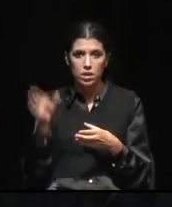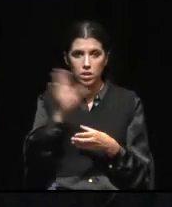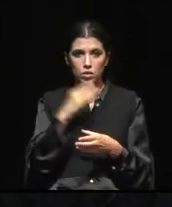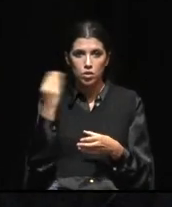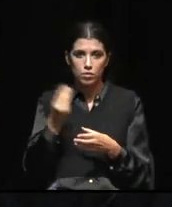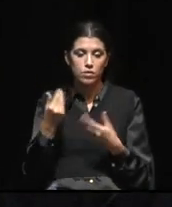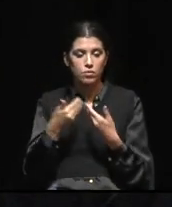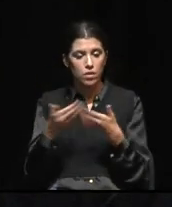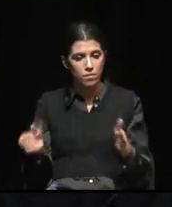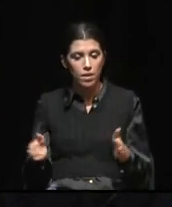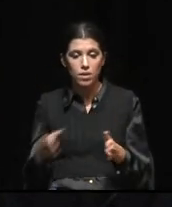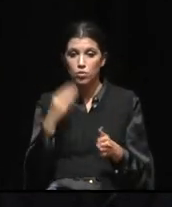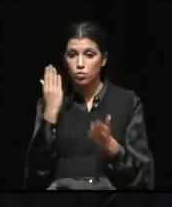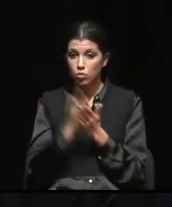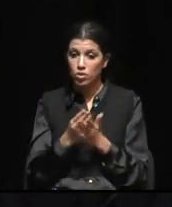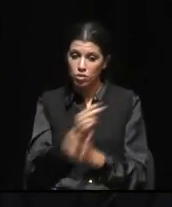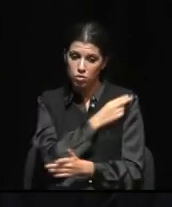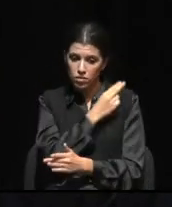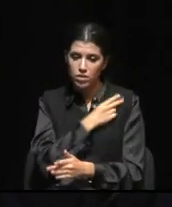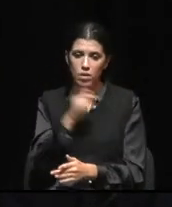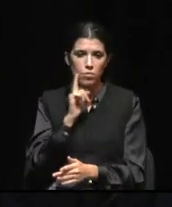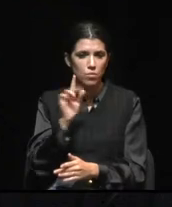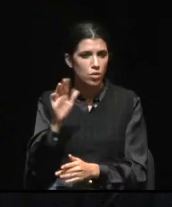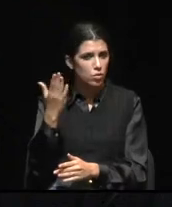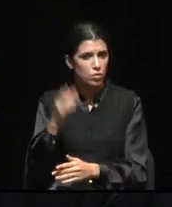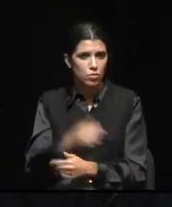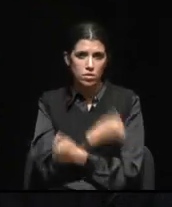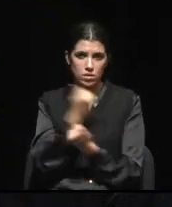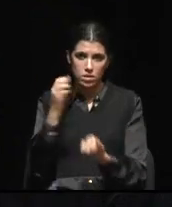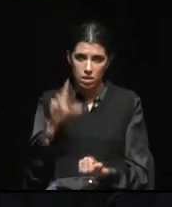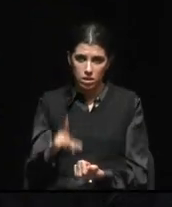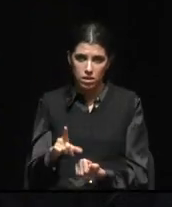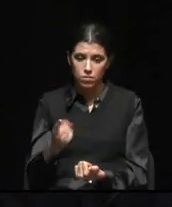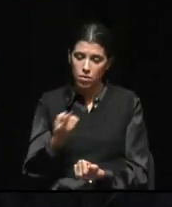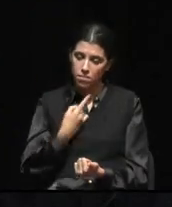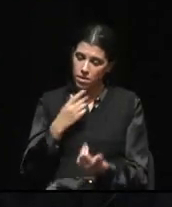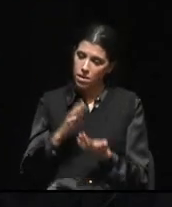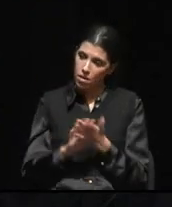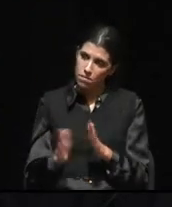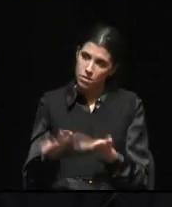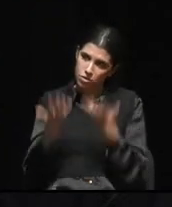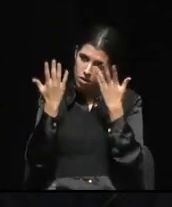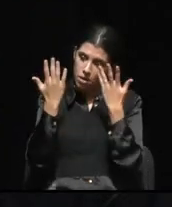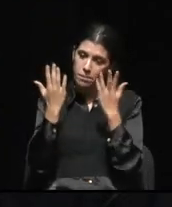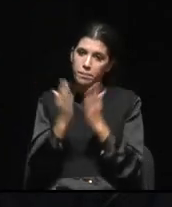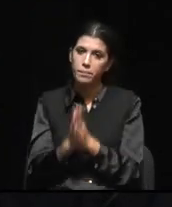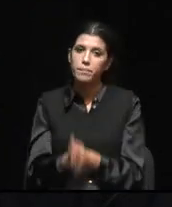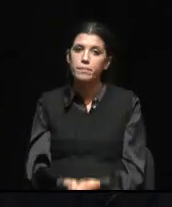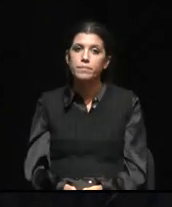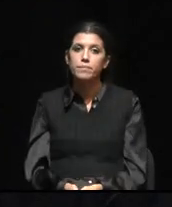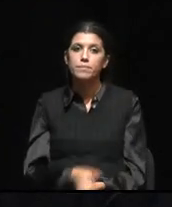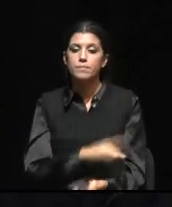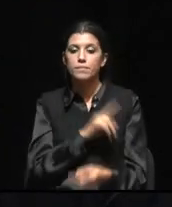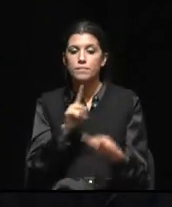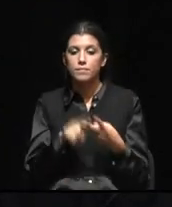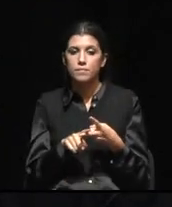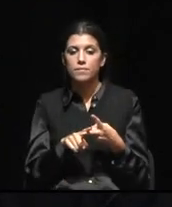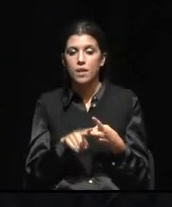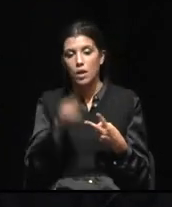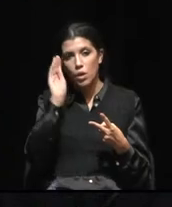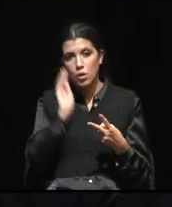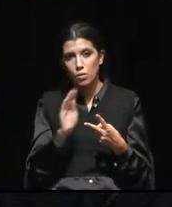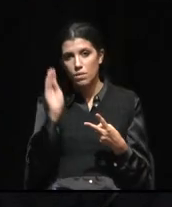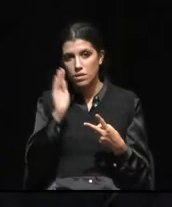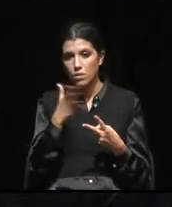estudantes universitários são uma parte importantíssima da vida da cidade de Lisboa e temos de os homenagear e passo agora então para uma